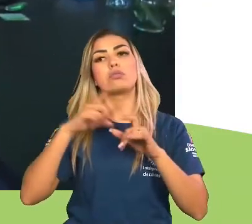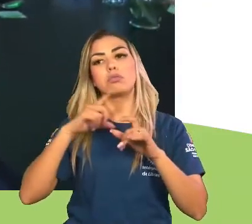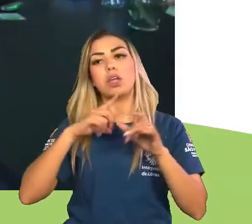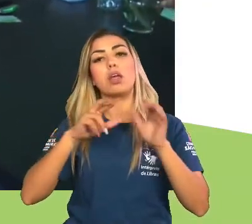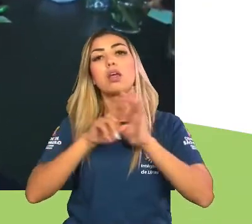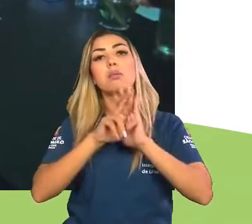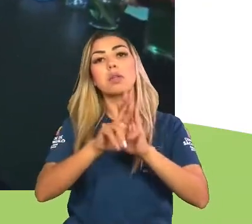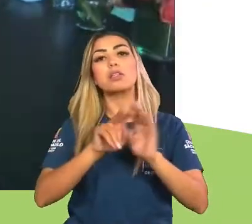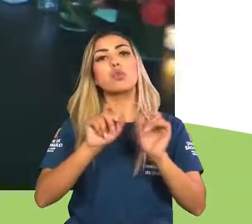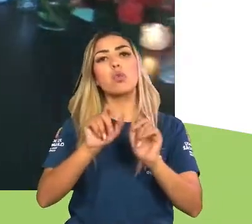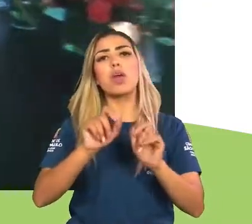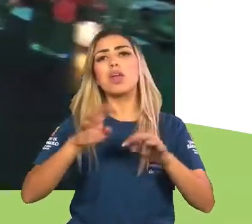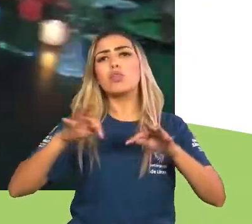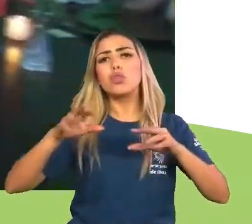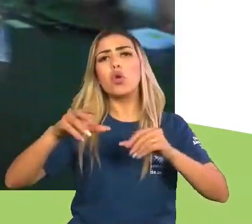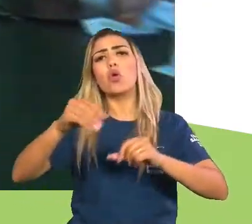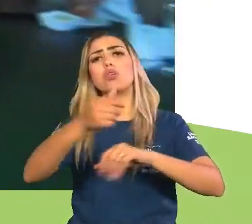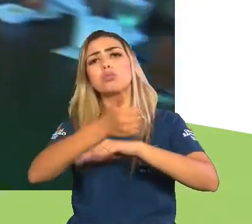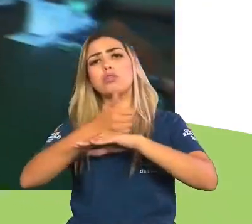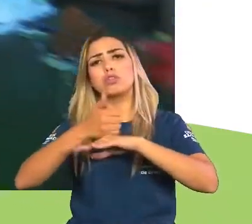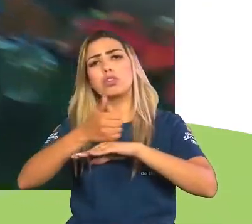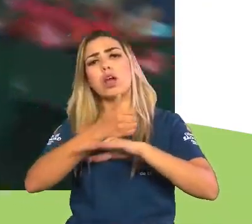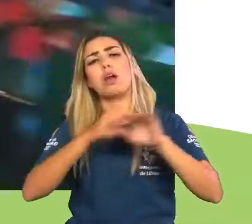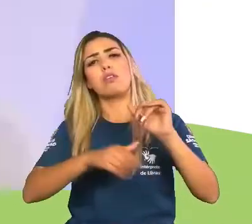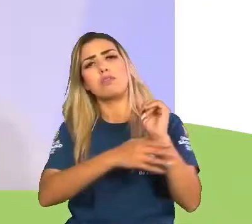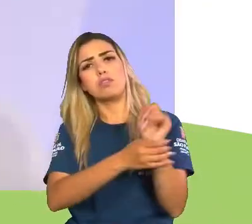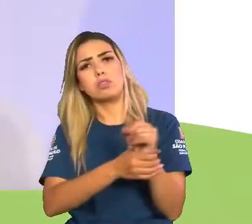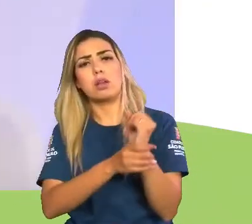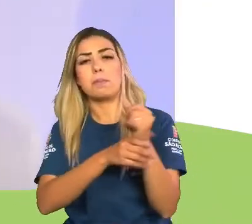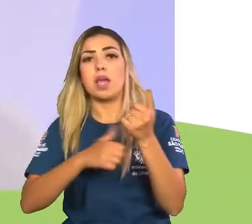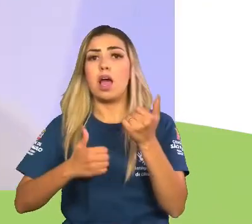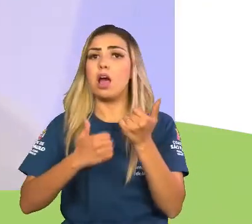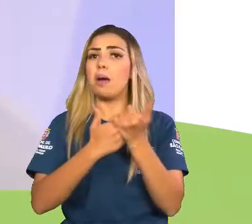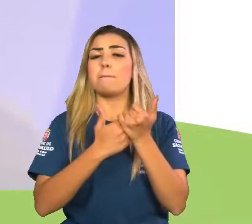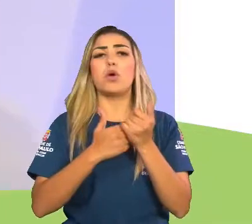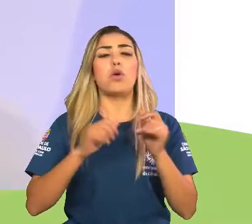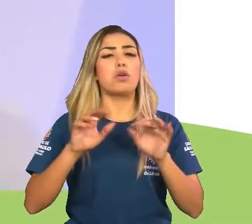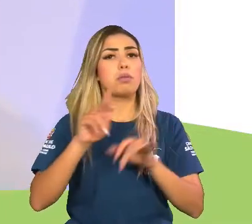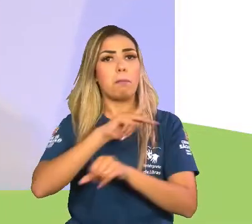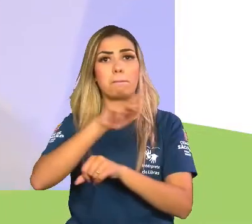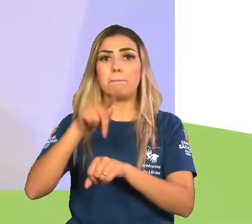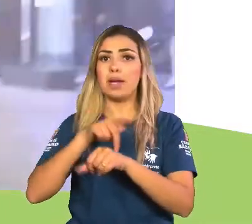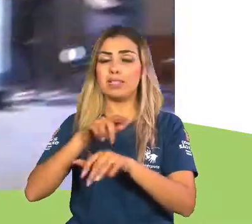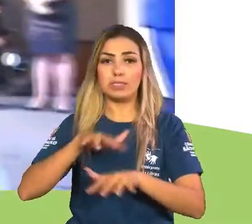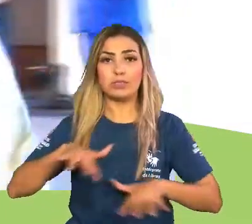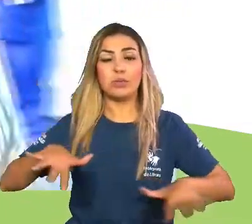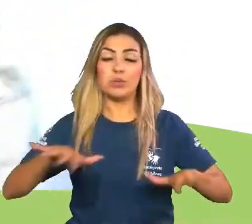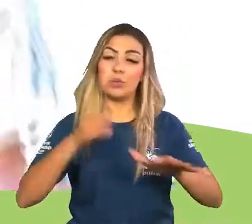que ajudaram e que continuam ajudando os nossos raros em todo o país. Seja muito bem-vinda, Fernanda.